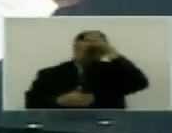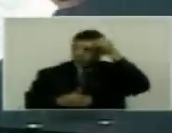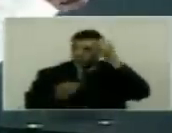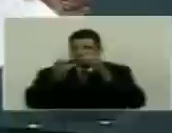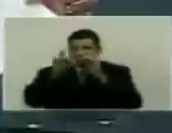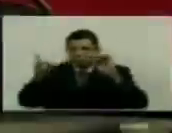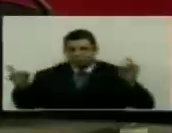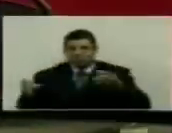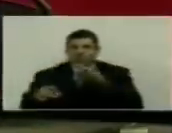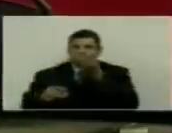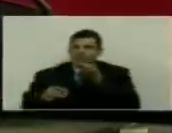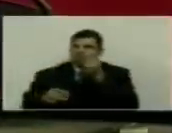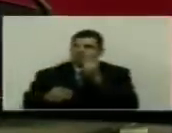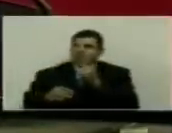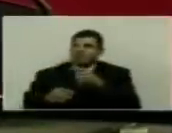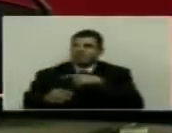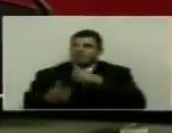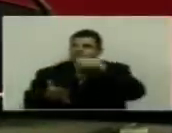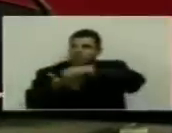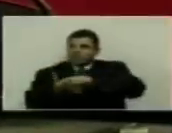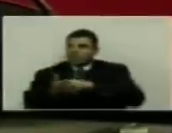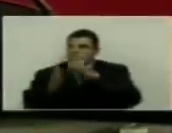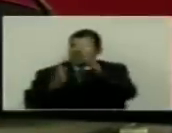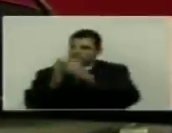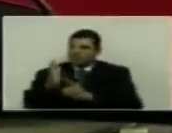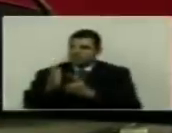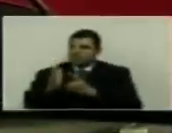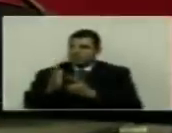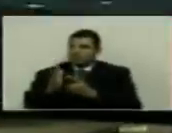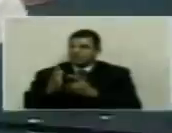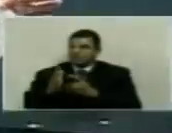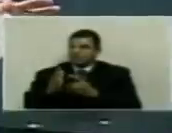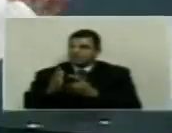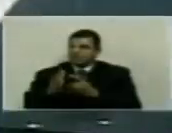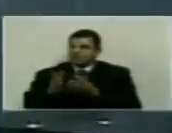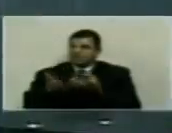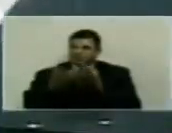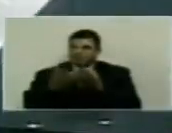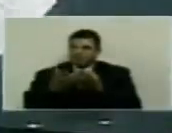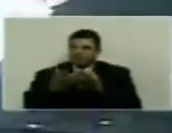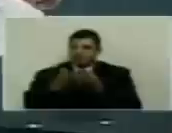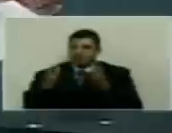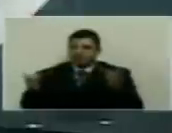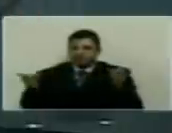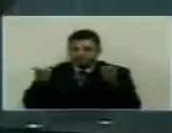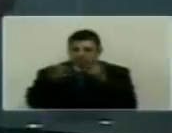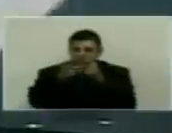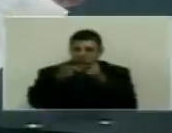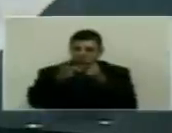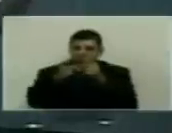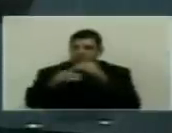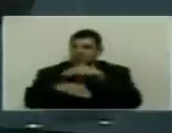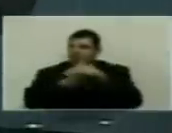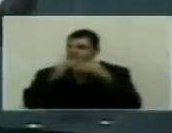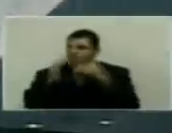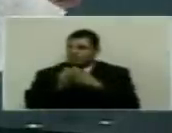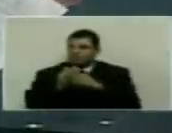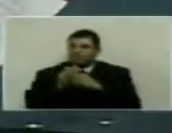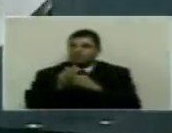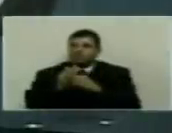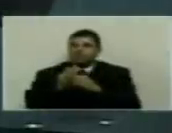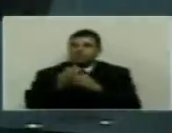Energia, diz que há uma ordem da diretoria executiva de reduzir todos